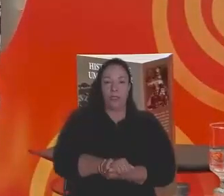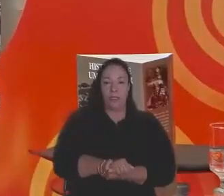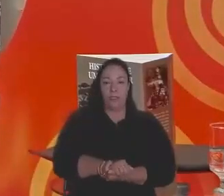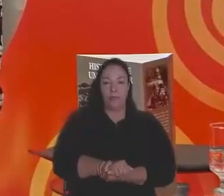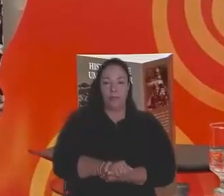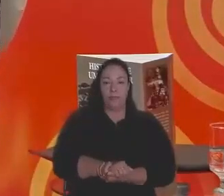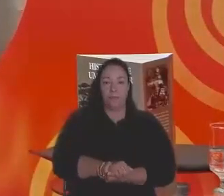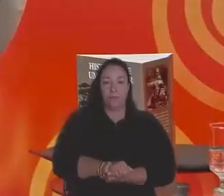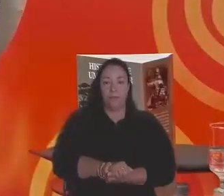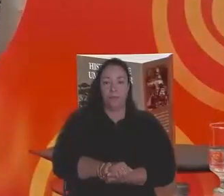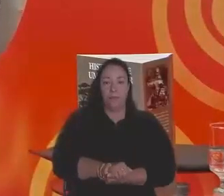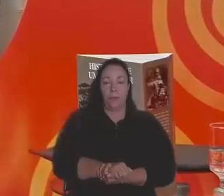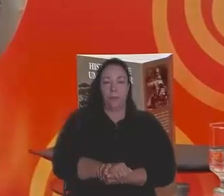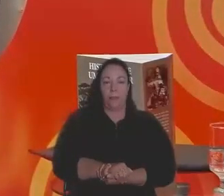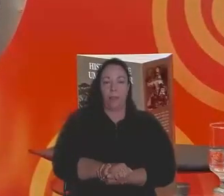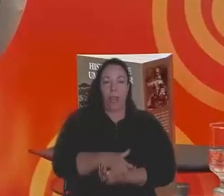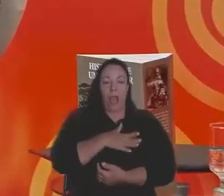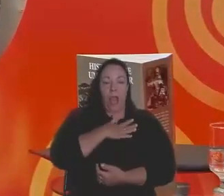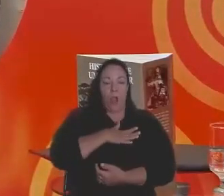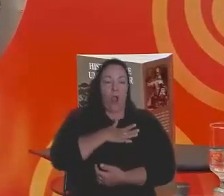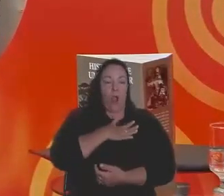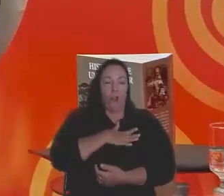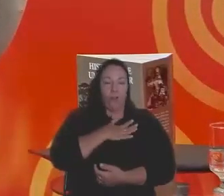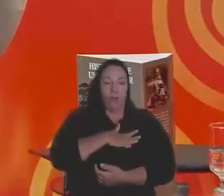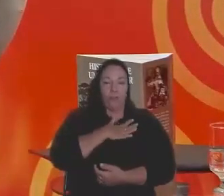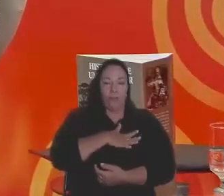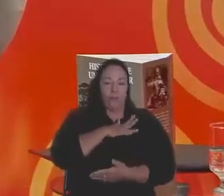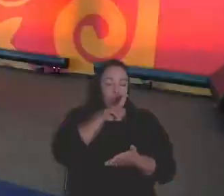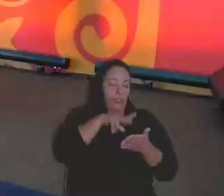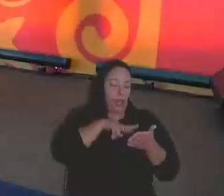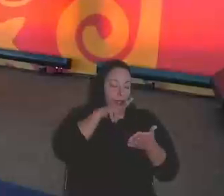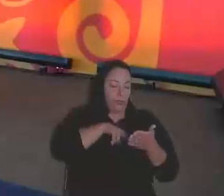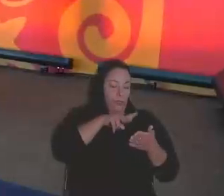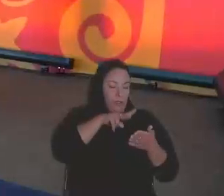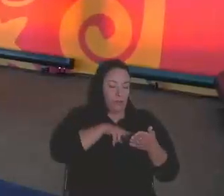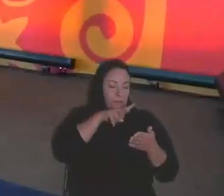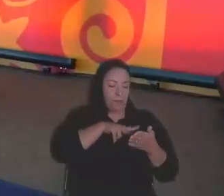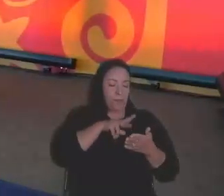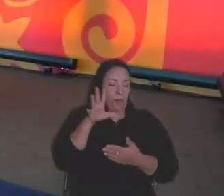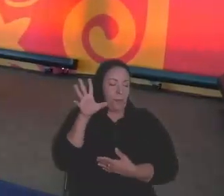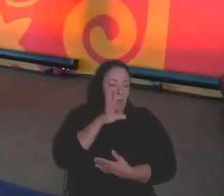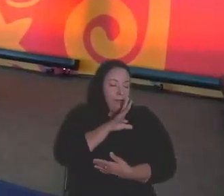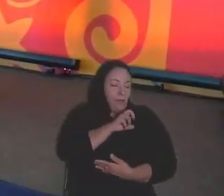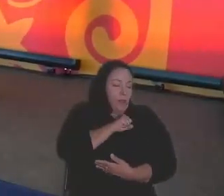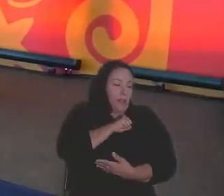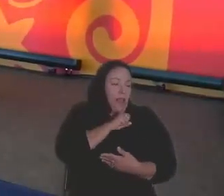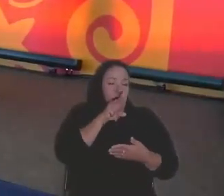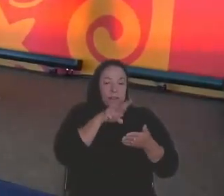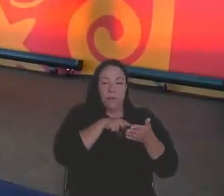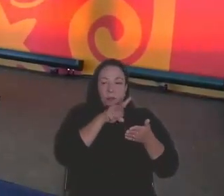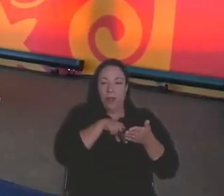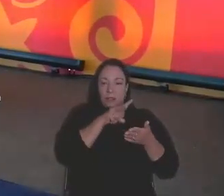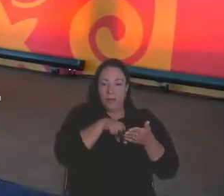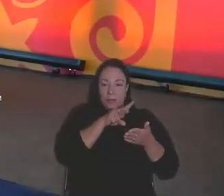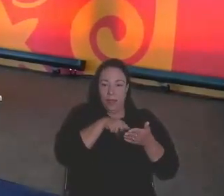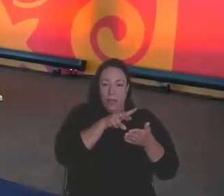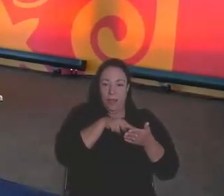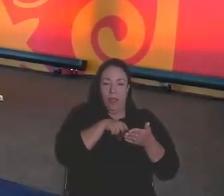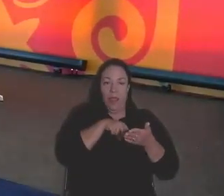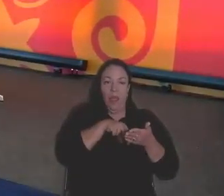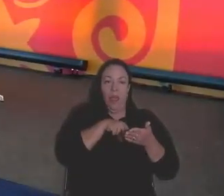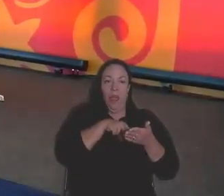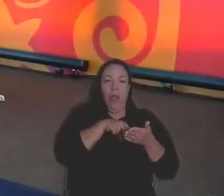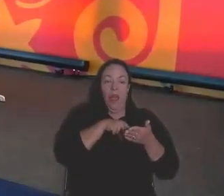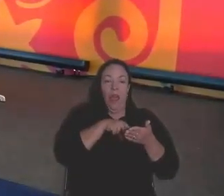calça caqui. Leva no pescoço o crachá dos participantes do evento. A segunda pessoa sentada é Celeste, uma mulher